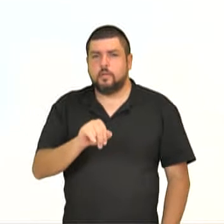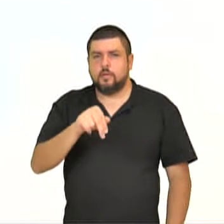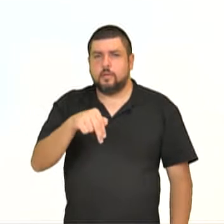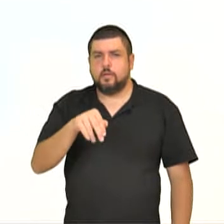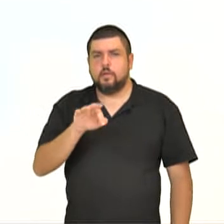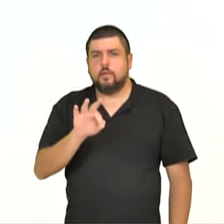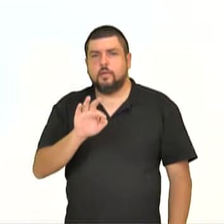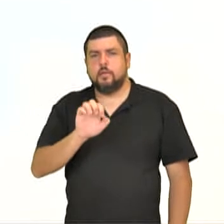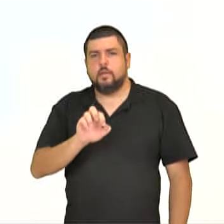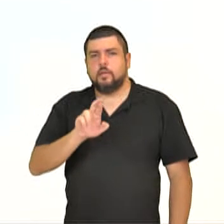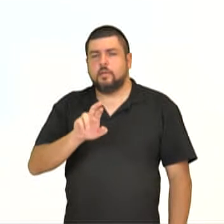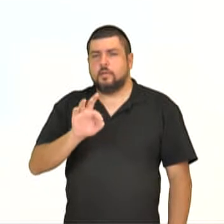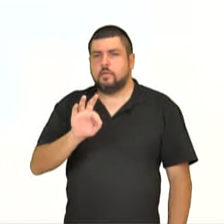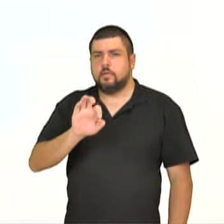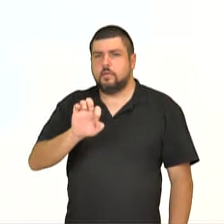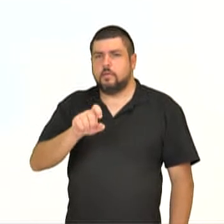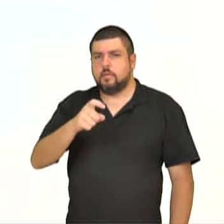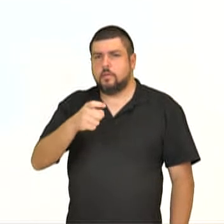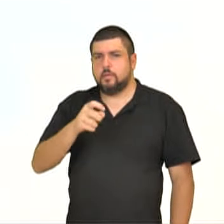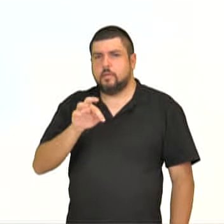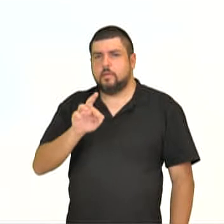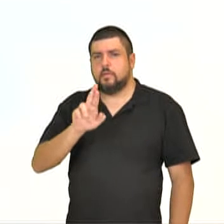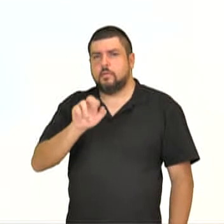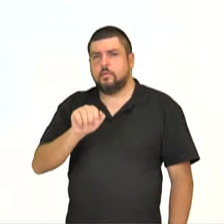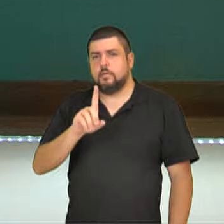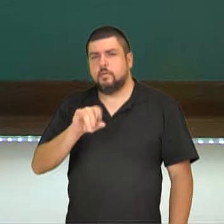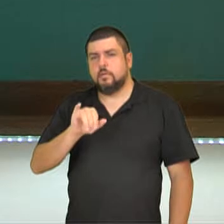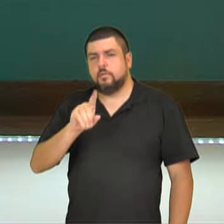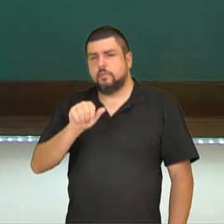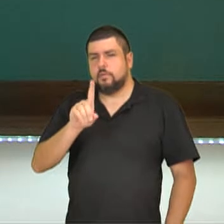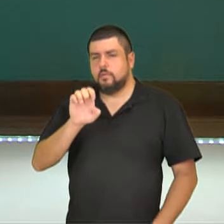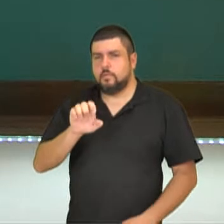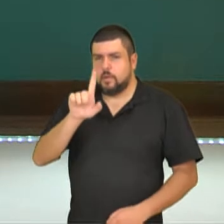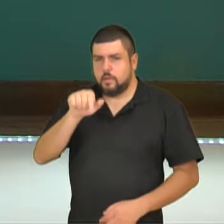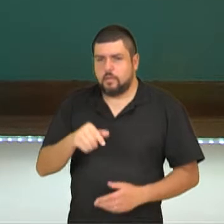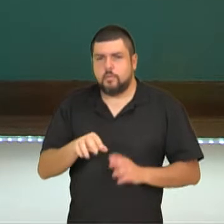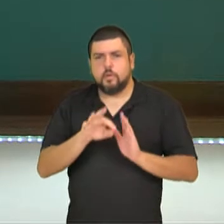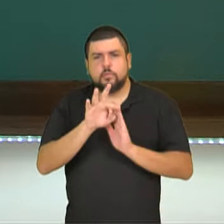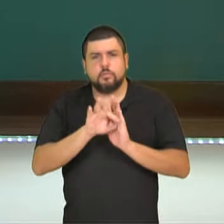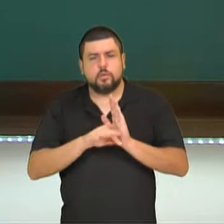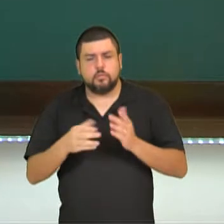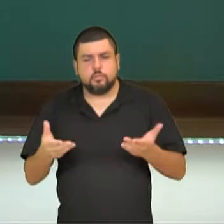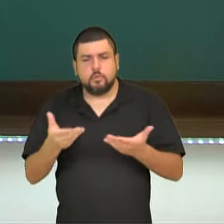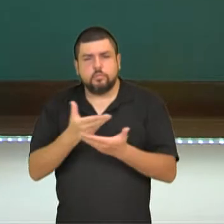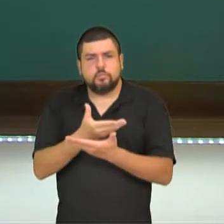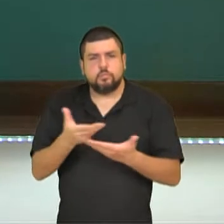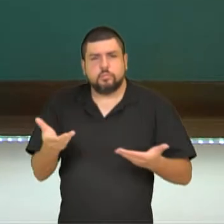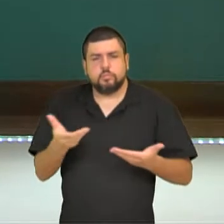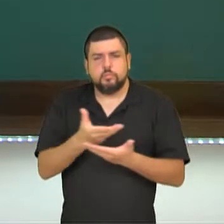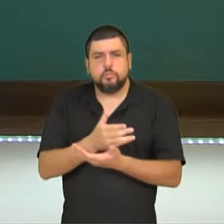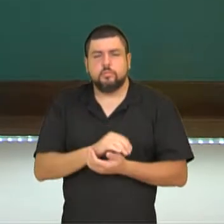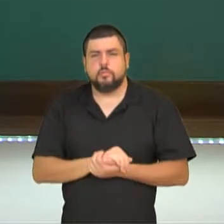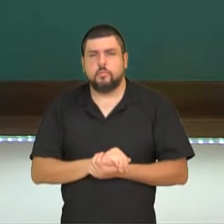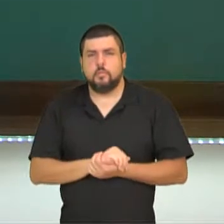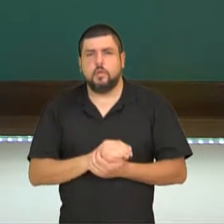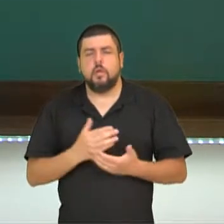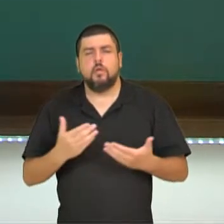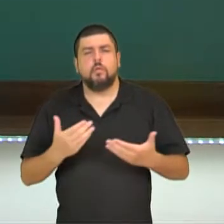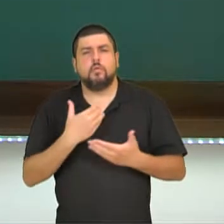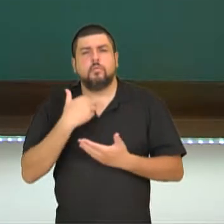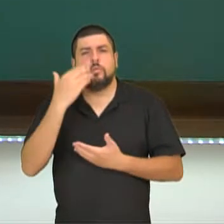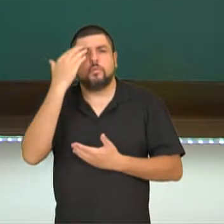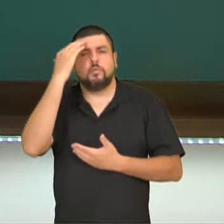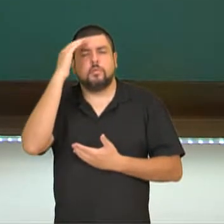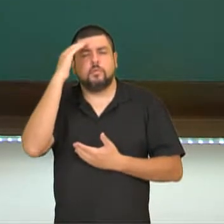que um texto mantém com outros textos. Sim? Agora nós vamos ler dois poemas e vamos entender um pouquinho